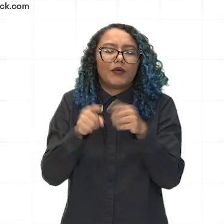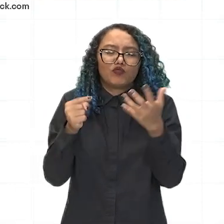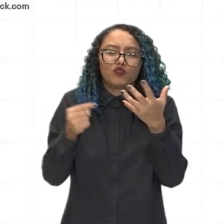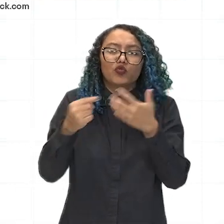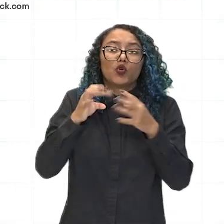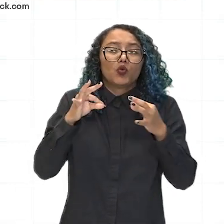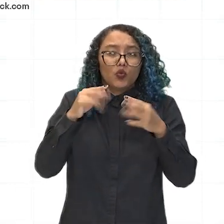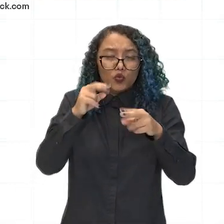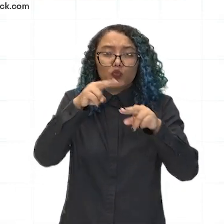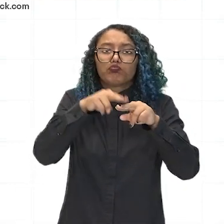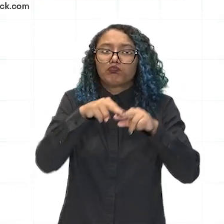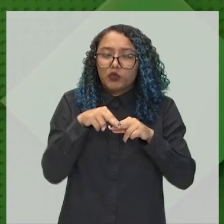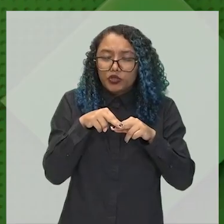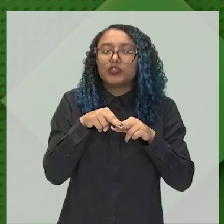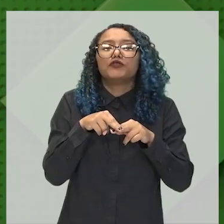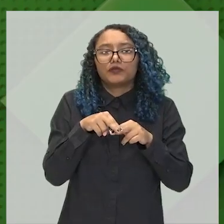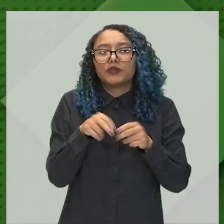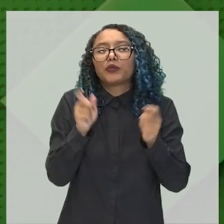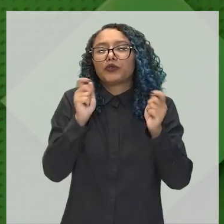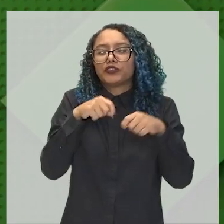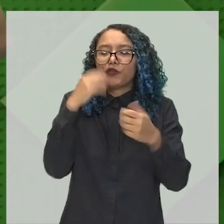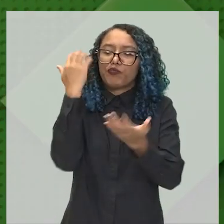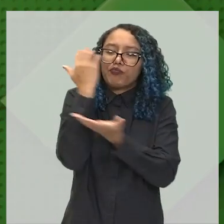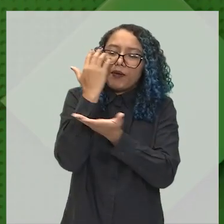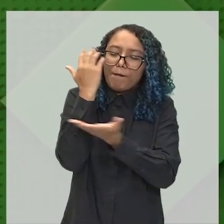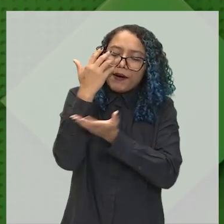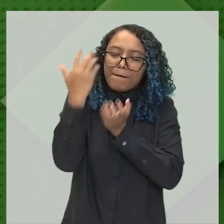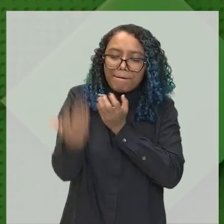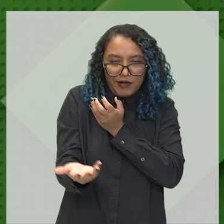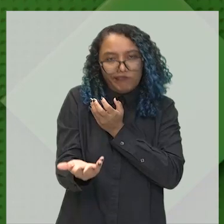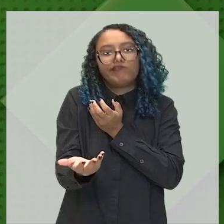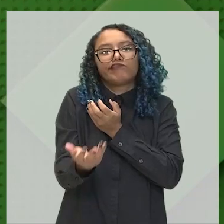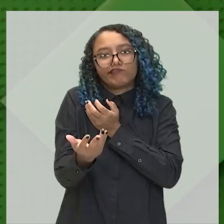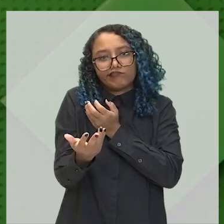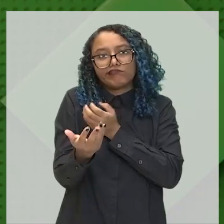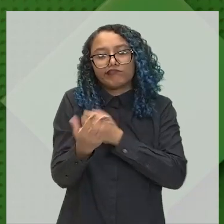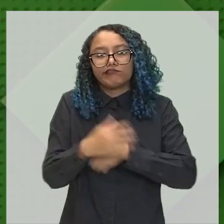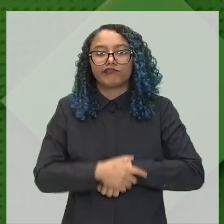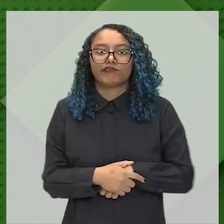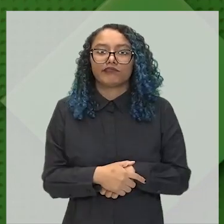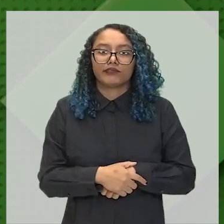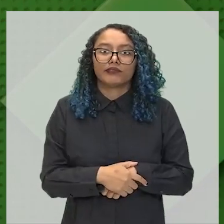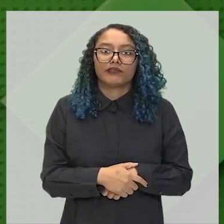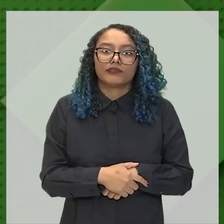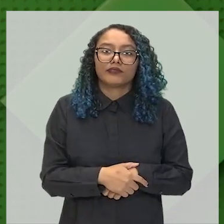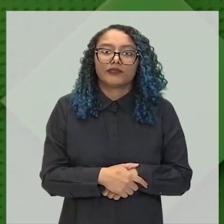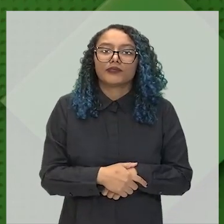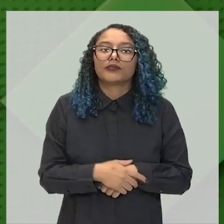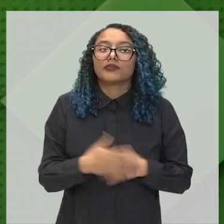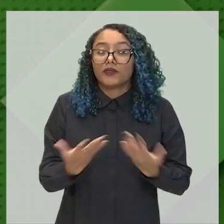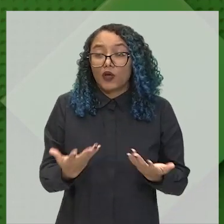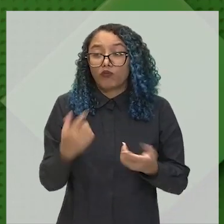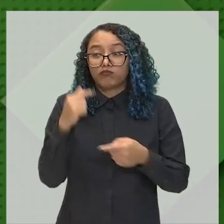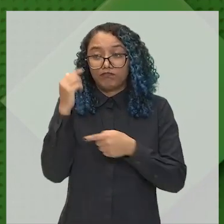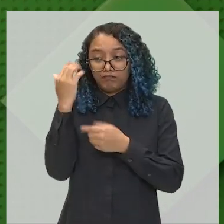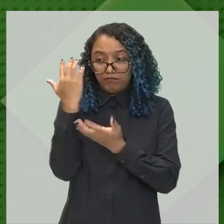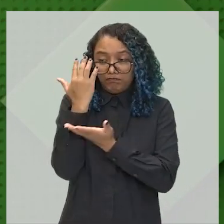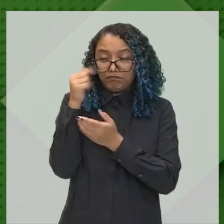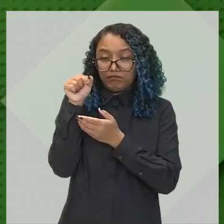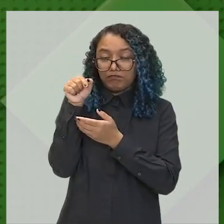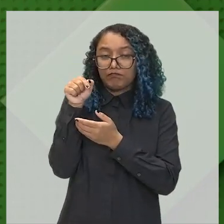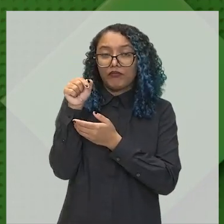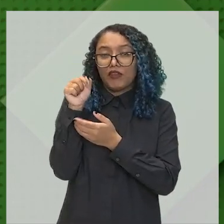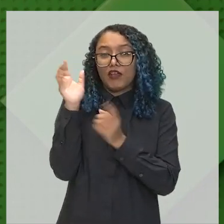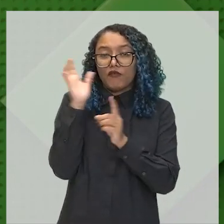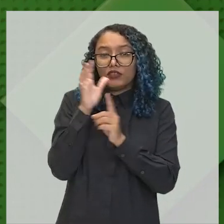causas que levam ao desmatamento, tá? Então, esse desmatamento, se ele vai influenciar no clima,